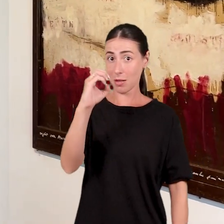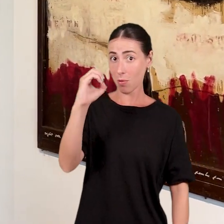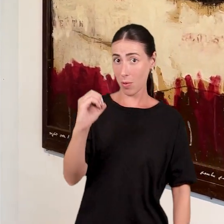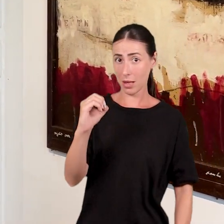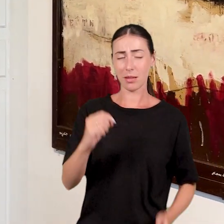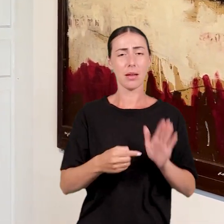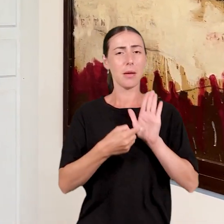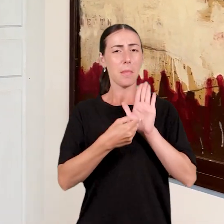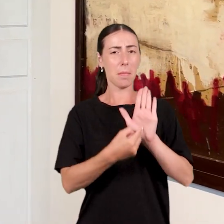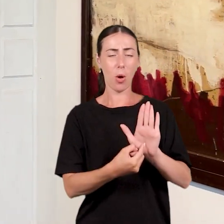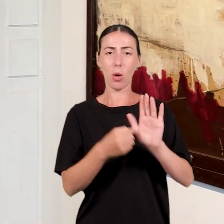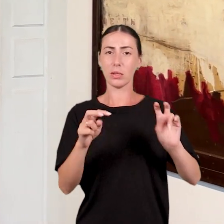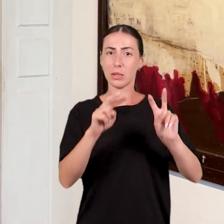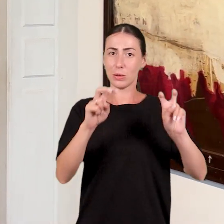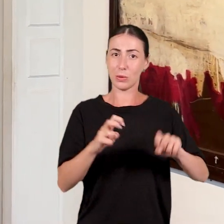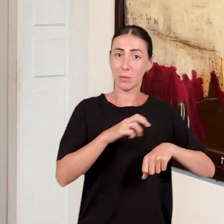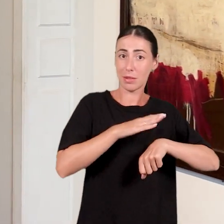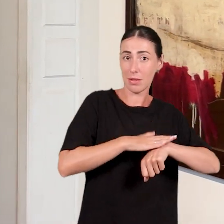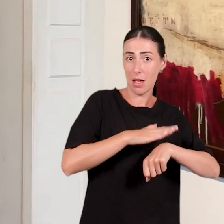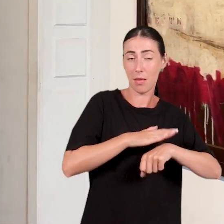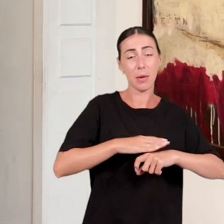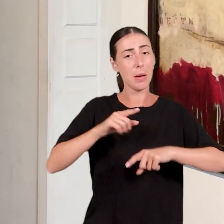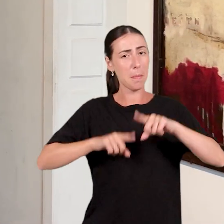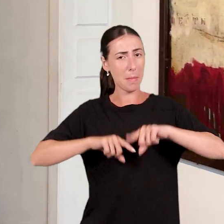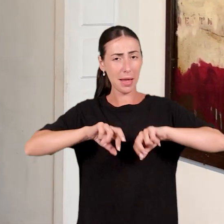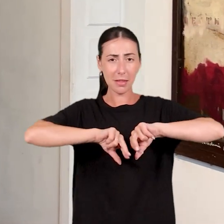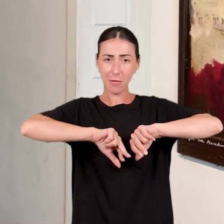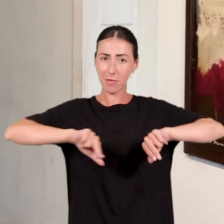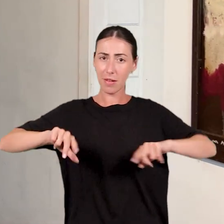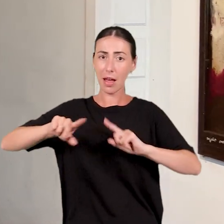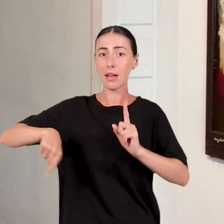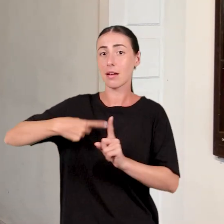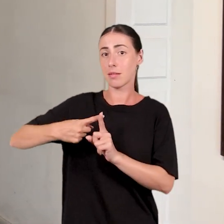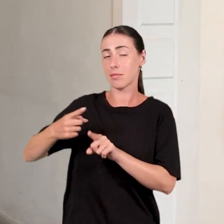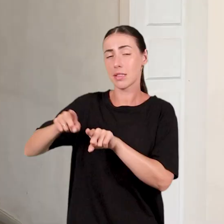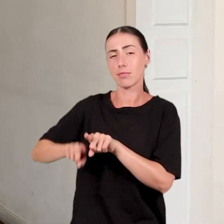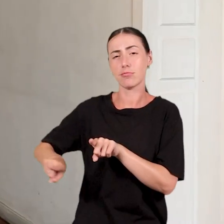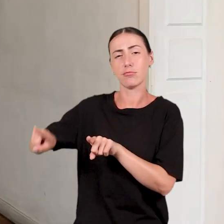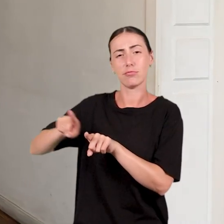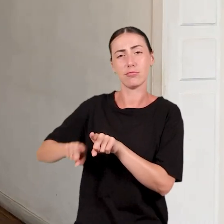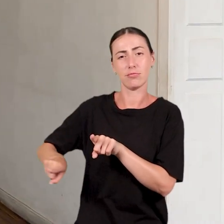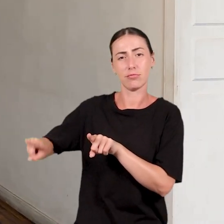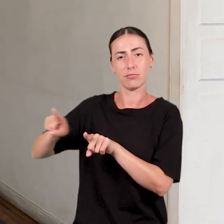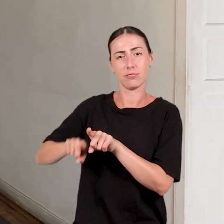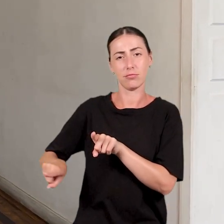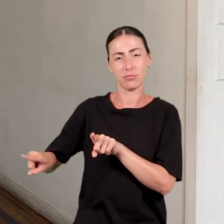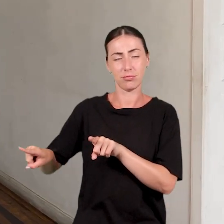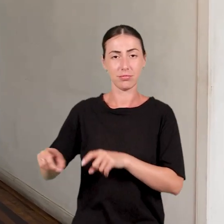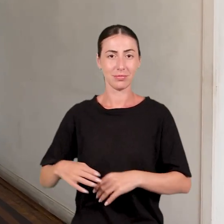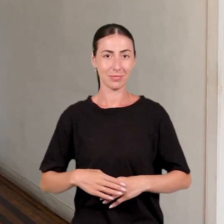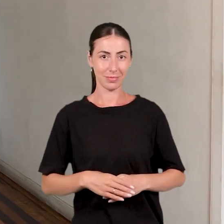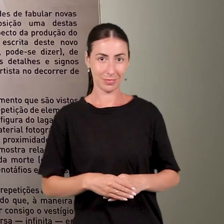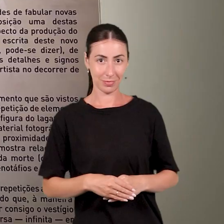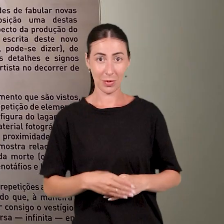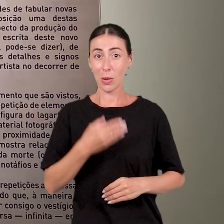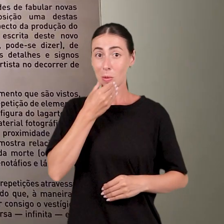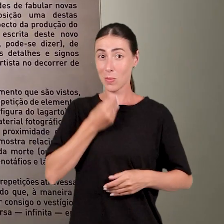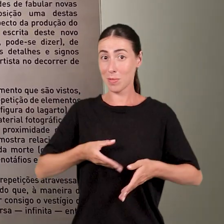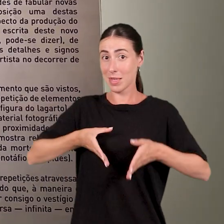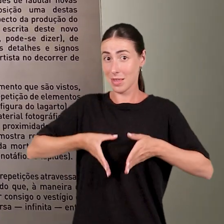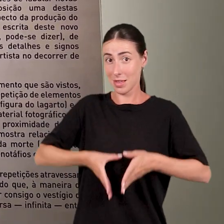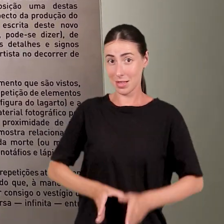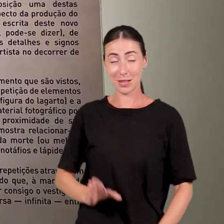que exploram a relação de tempo, matéria e repetição na produção do artista Paulo Gaiardi.